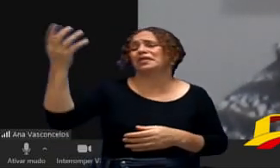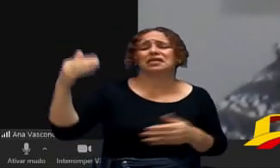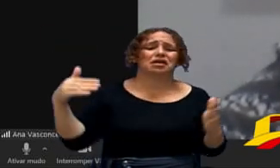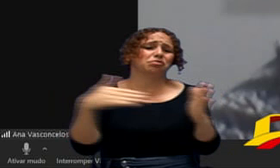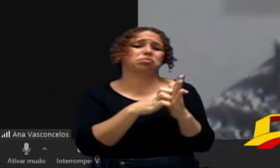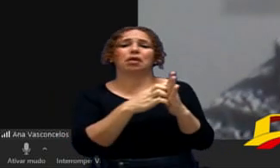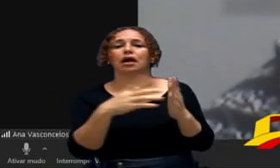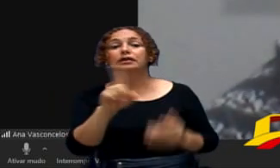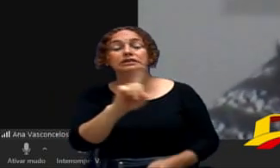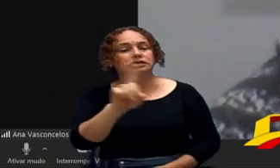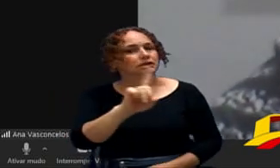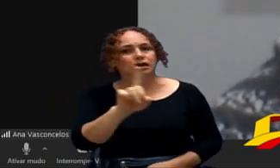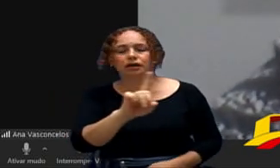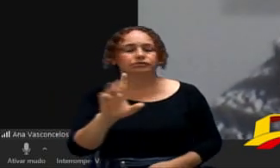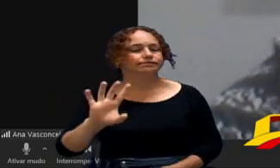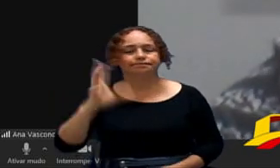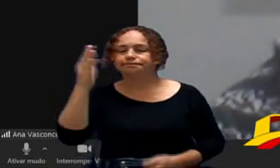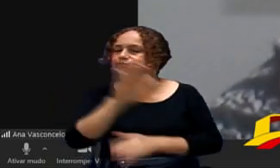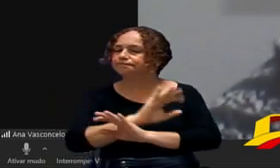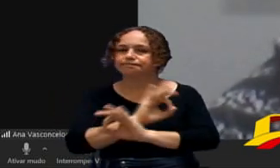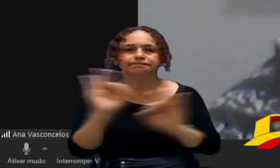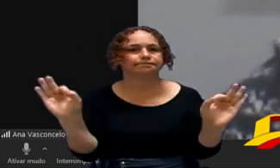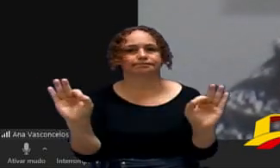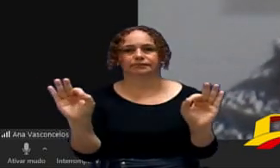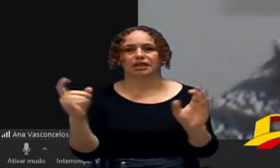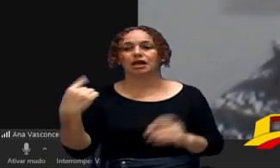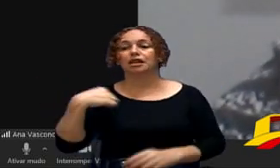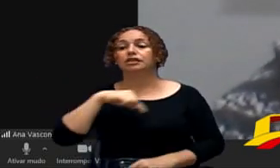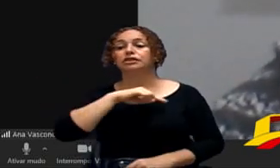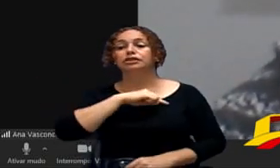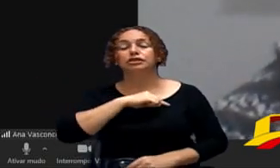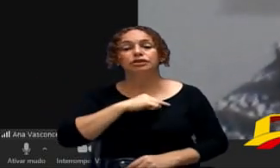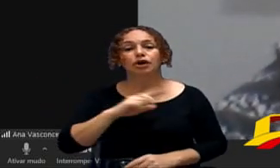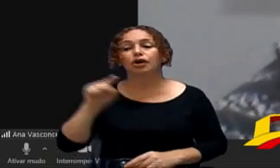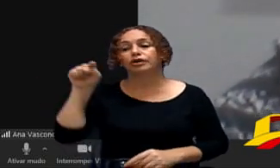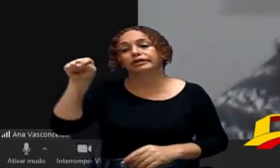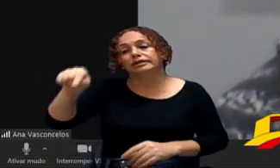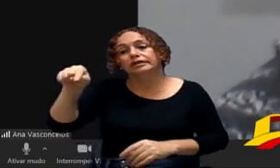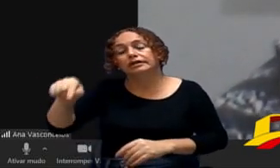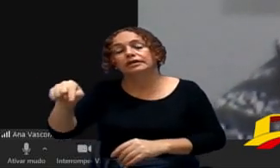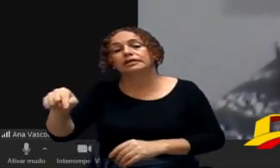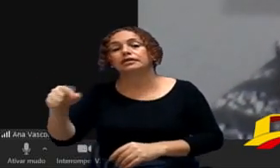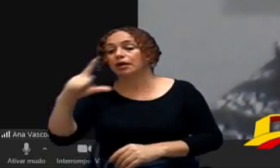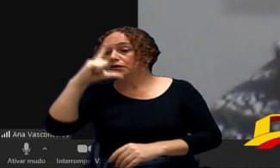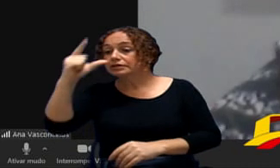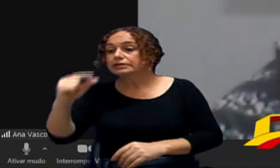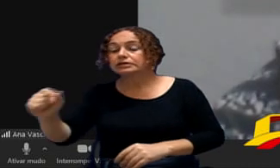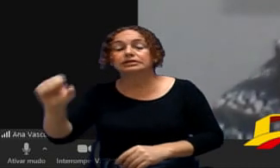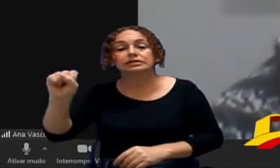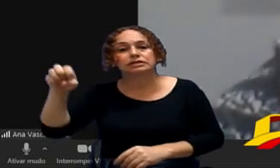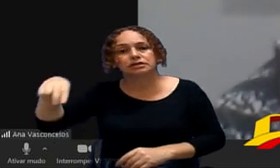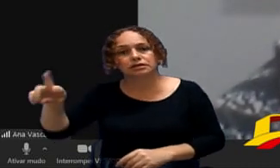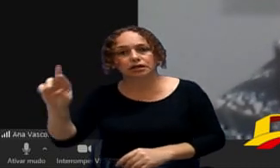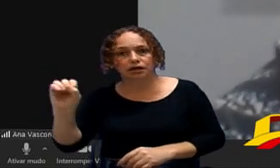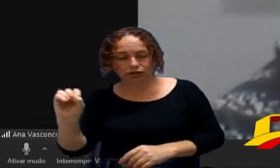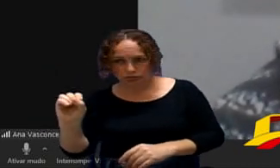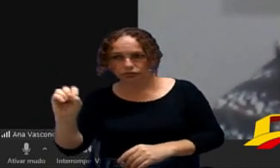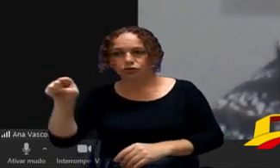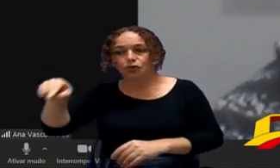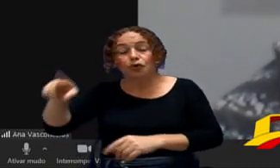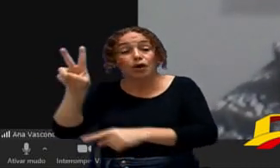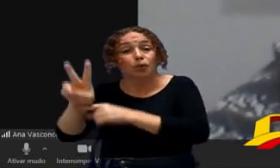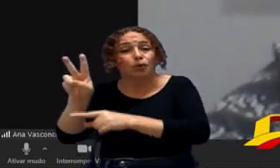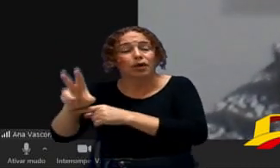Sorocaba. Não vamos permitir que o Sandro tenha o mesmo destino da Raíssa, que inclusive também foi fruto de uma